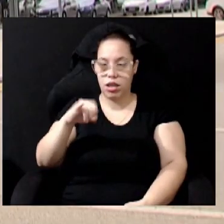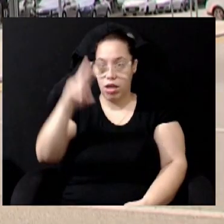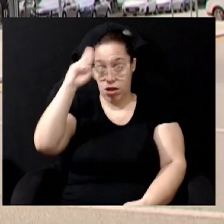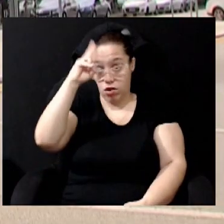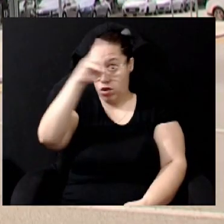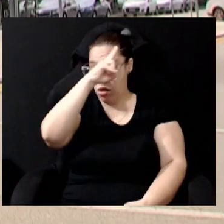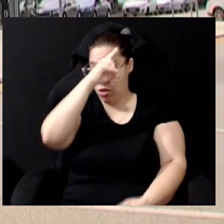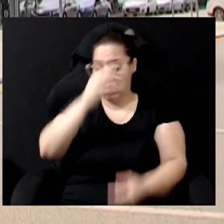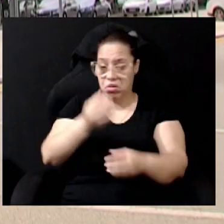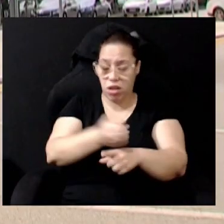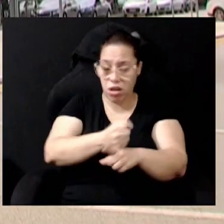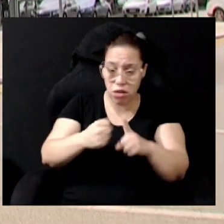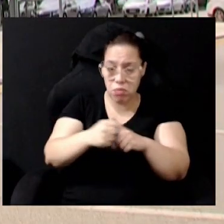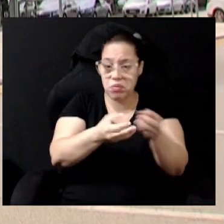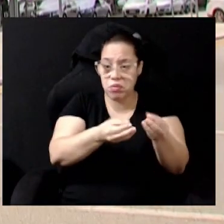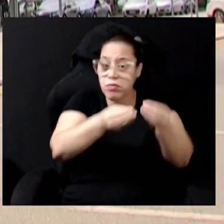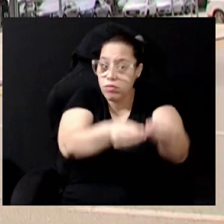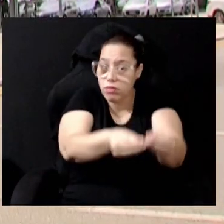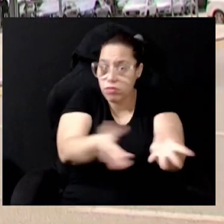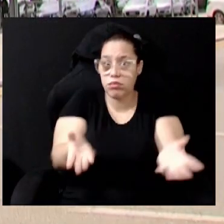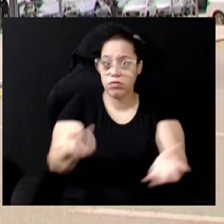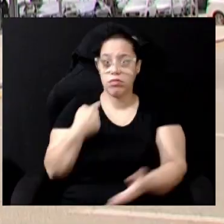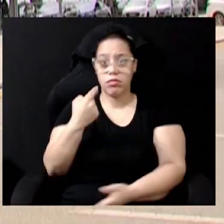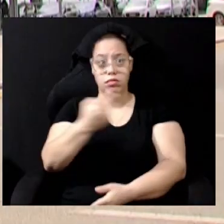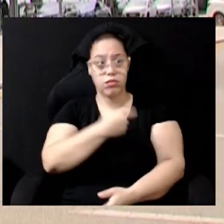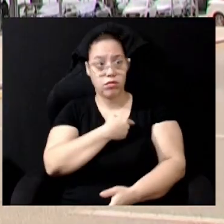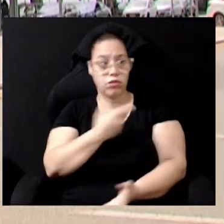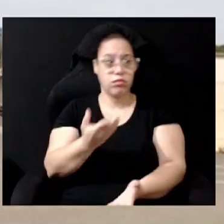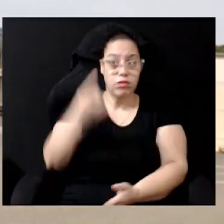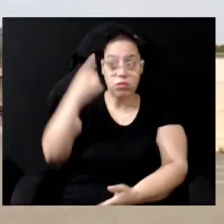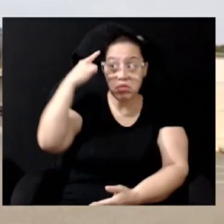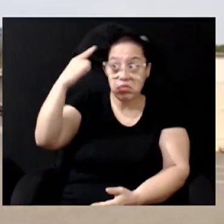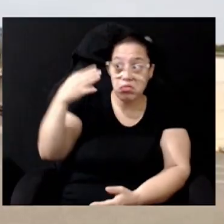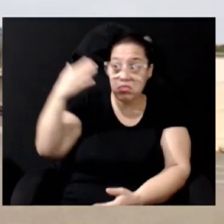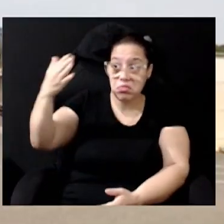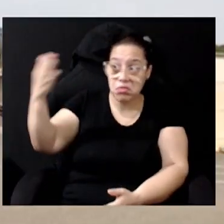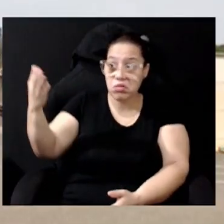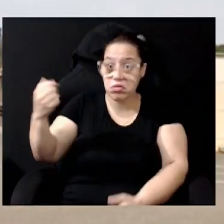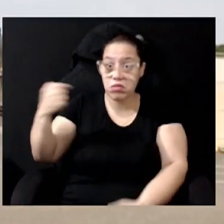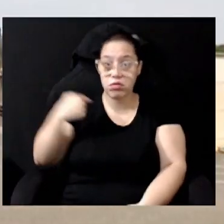sociedade, é parte do nosso convívio, do nosso dia a dia, no nosso dia a dia